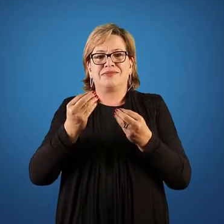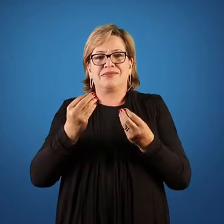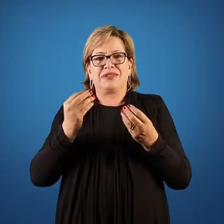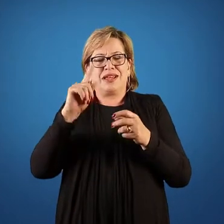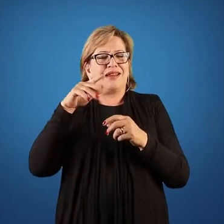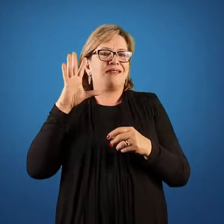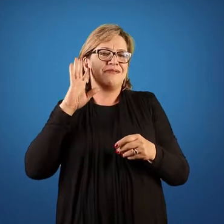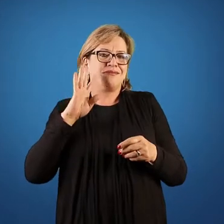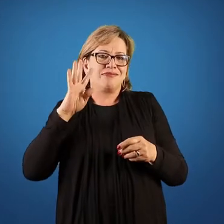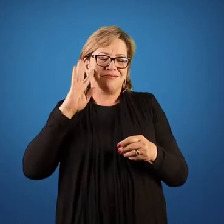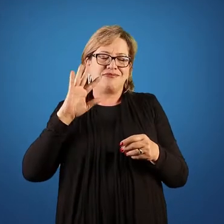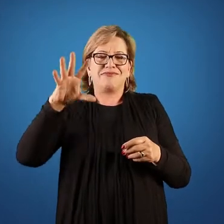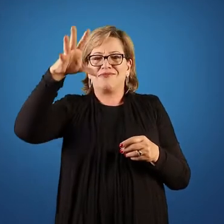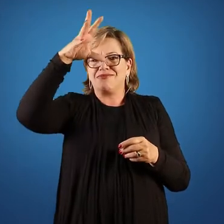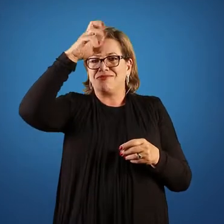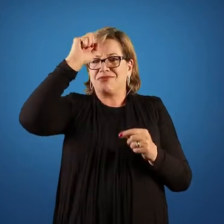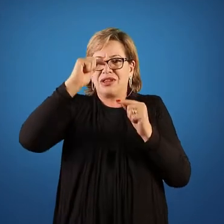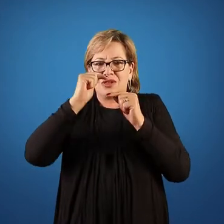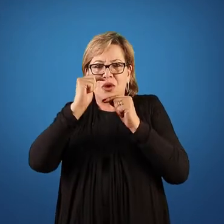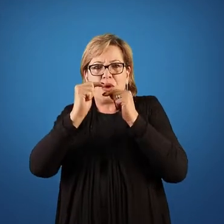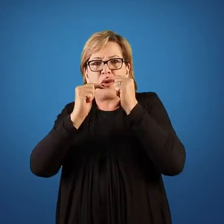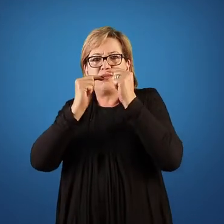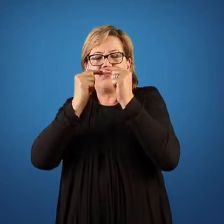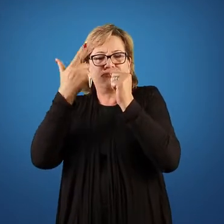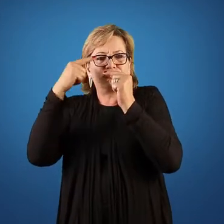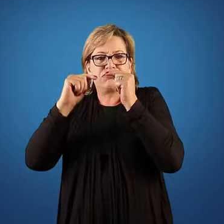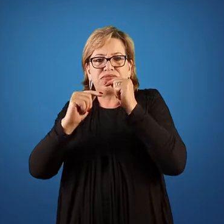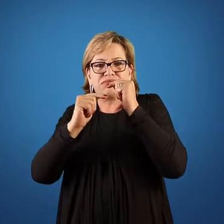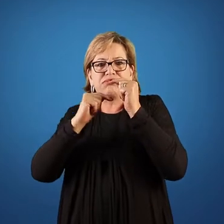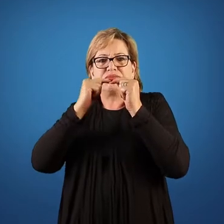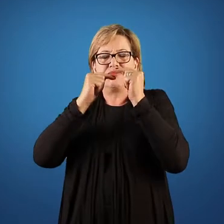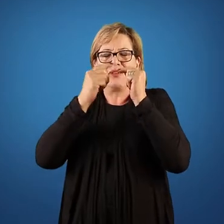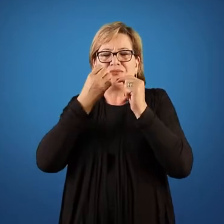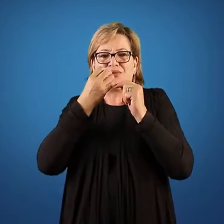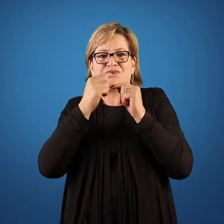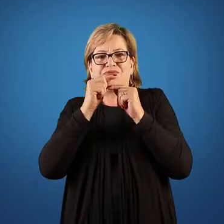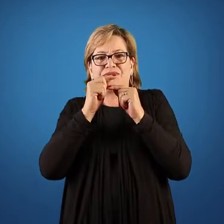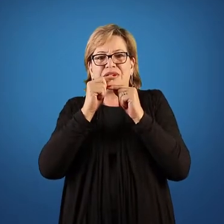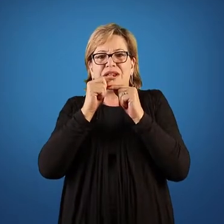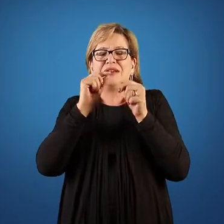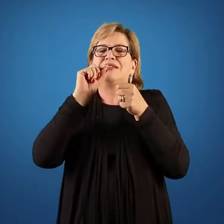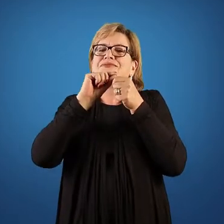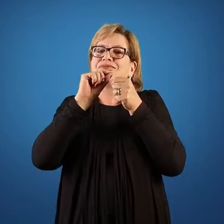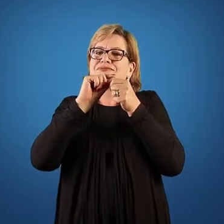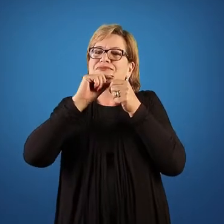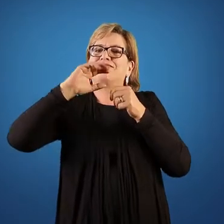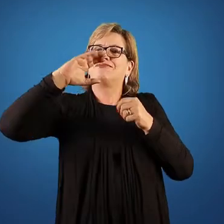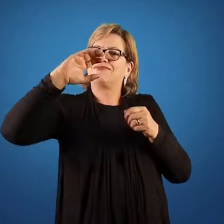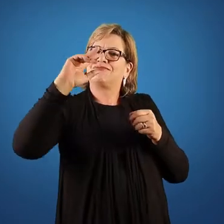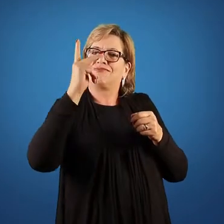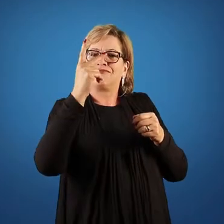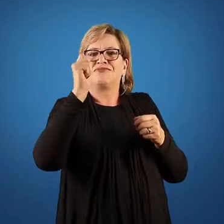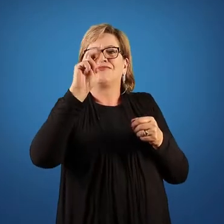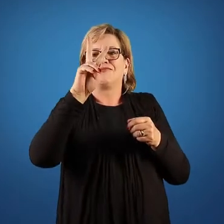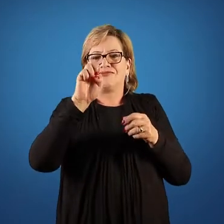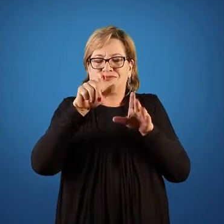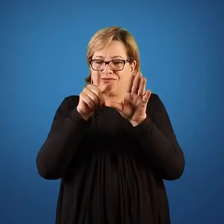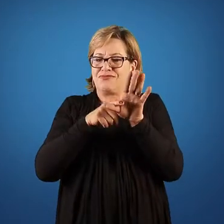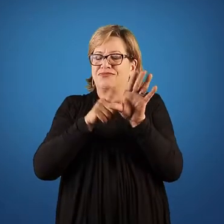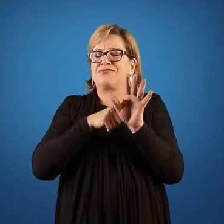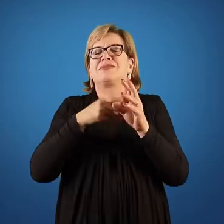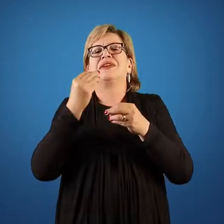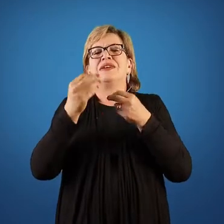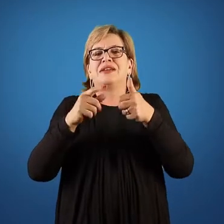elemento bacana para a gente aprender. Sobe mais uma. Tá bom. Para realizar a chave de pé,